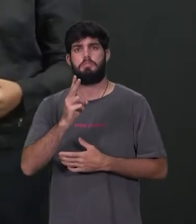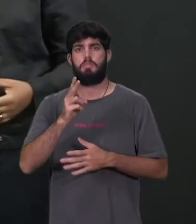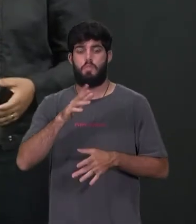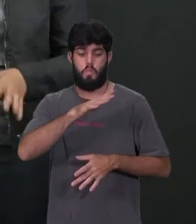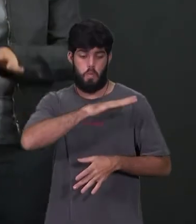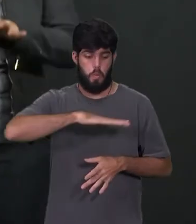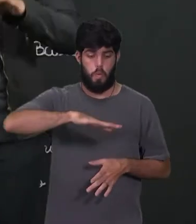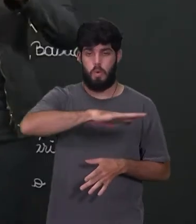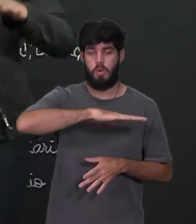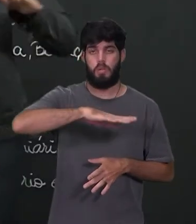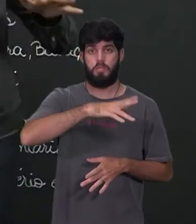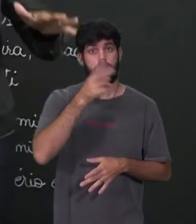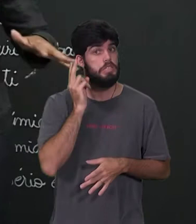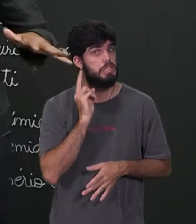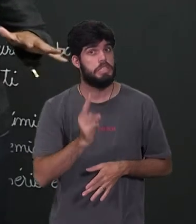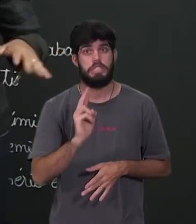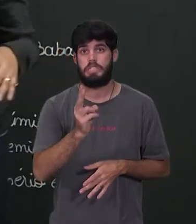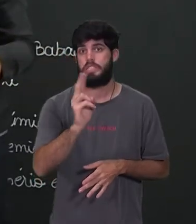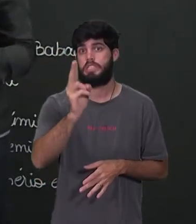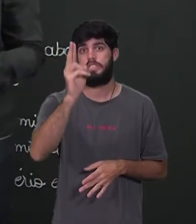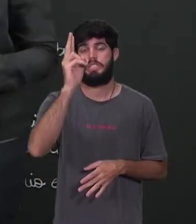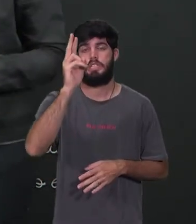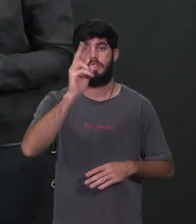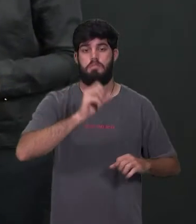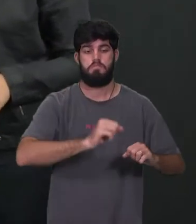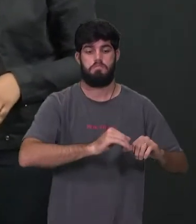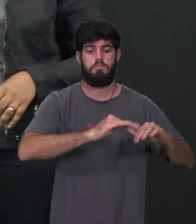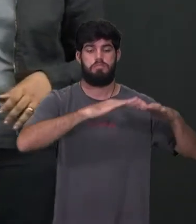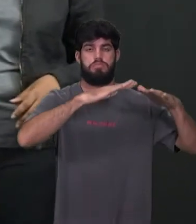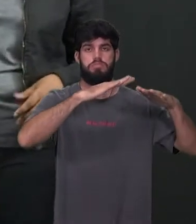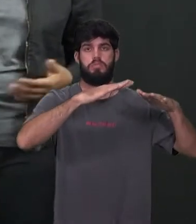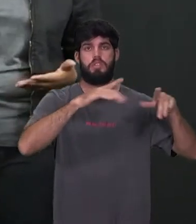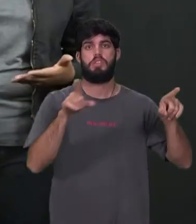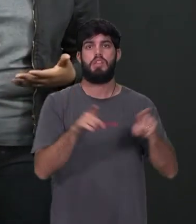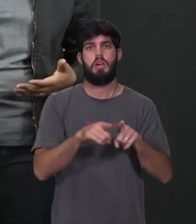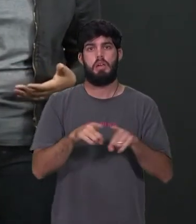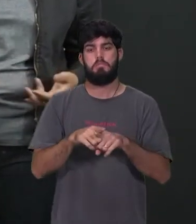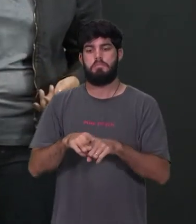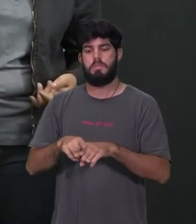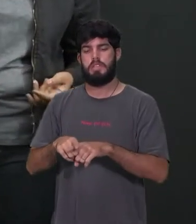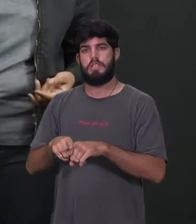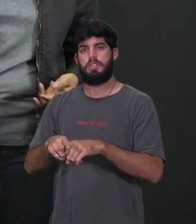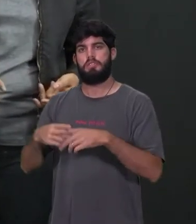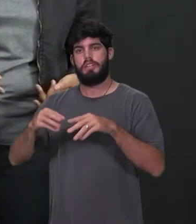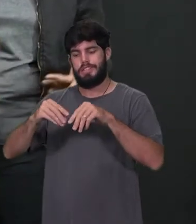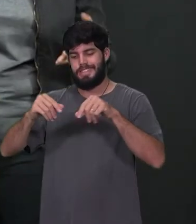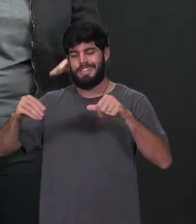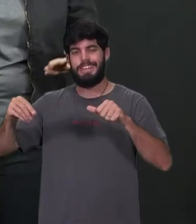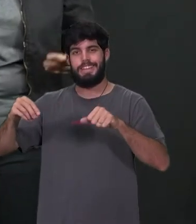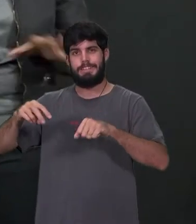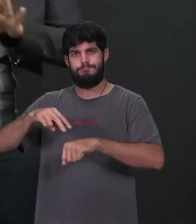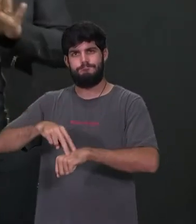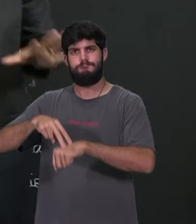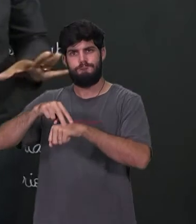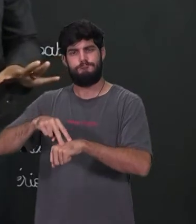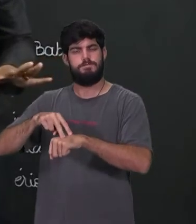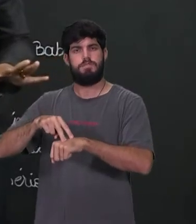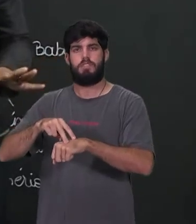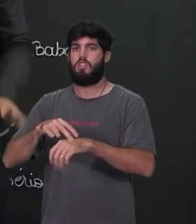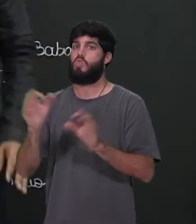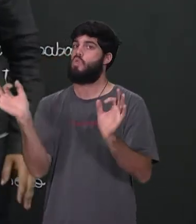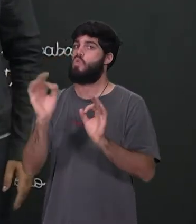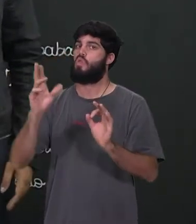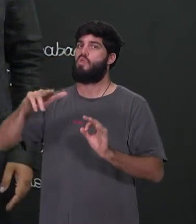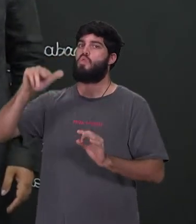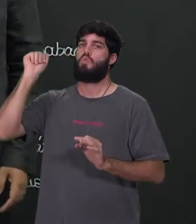da floresta amazônica que está sempre inundada. E vai ter a terra firme, onde tem as árvores de grande porte, são aqueles locais que nunca